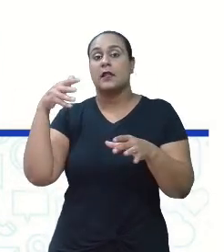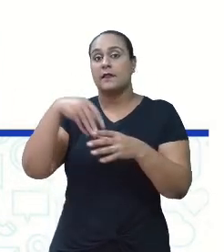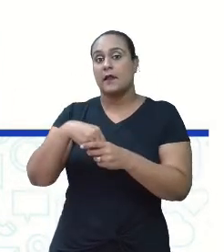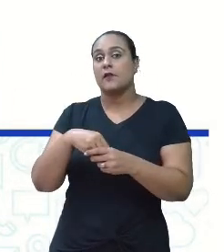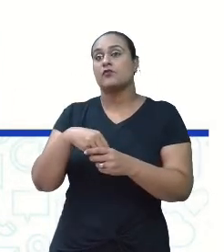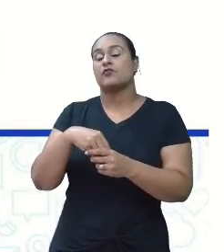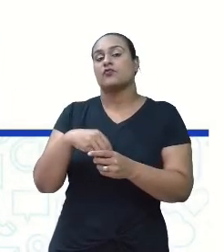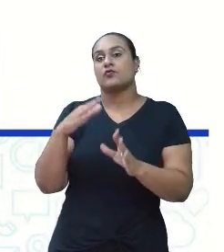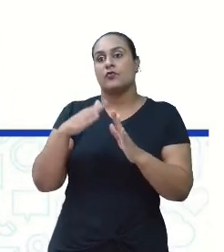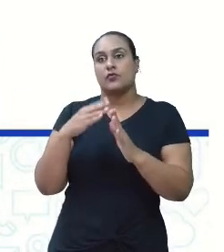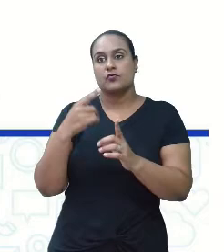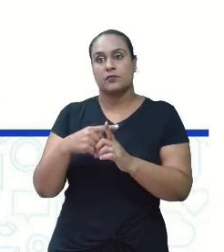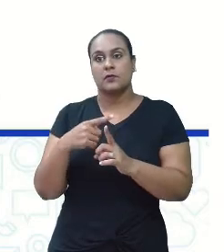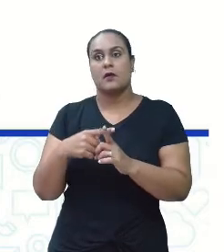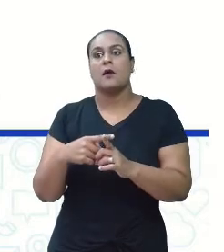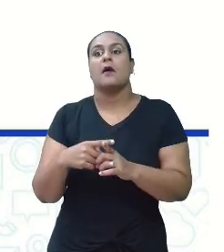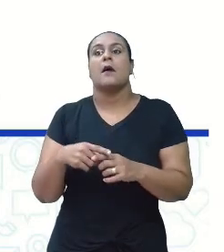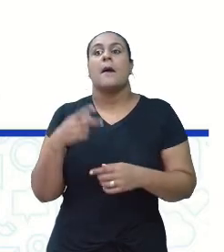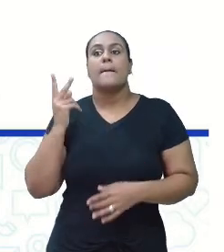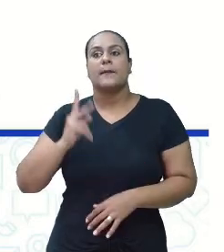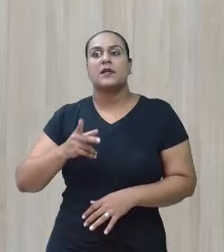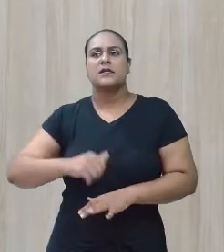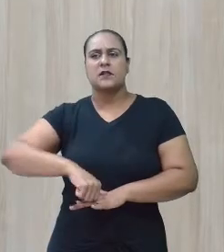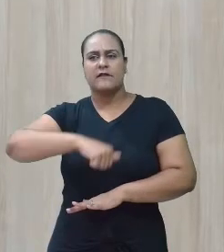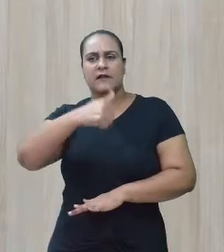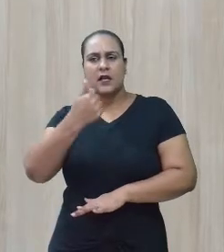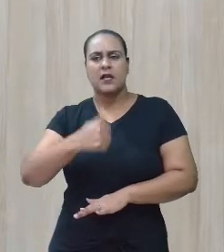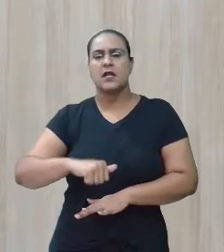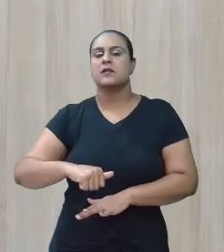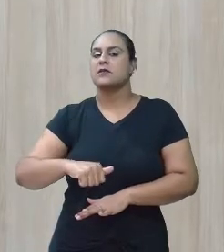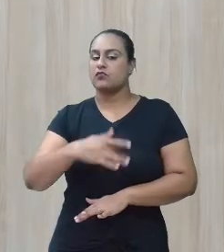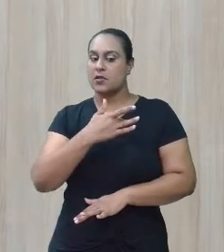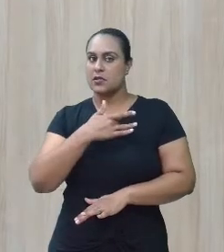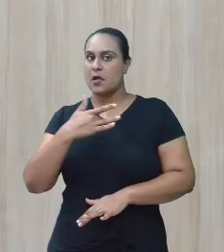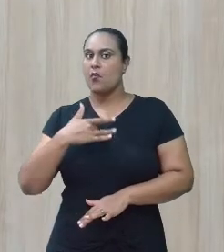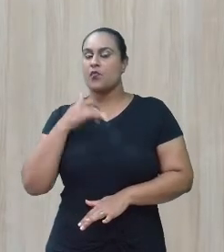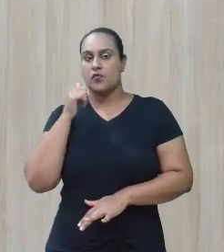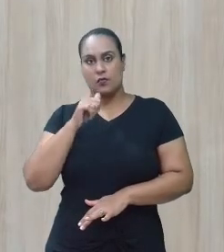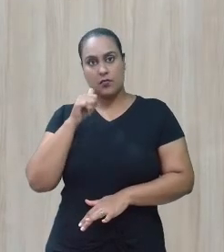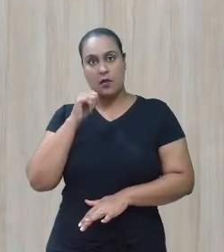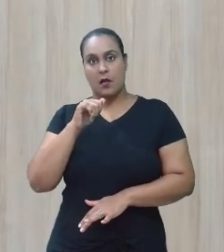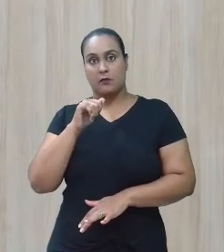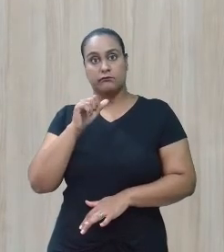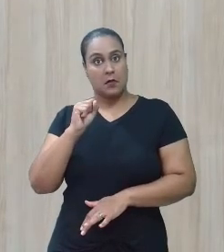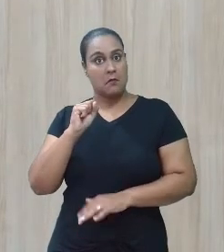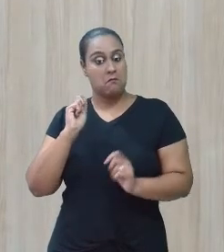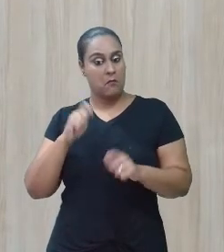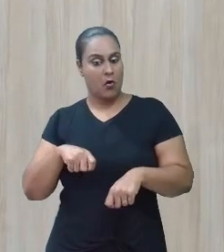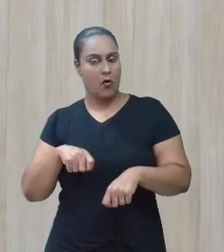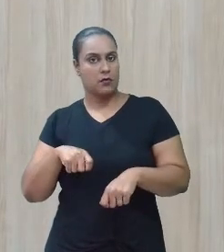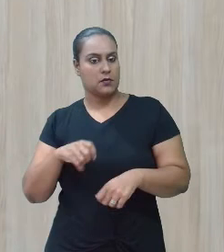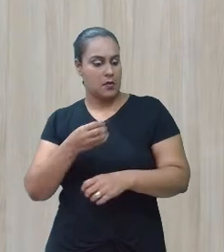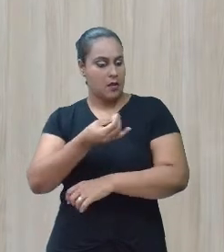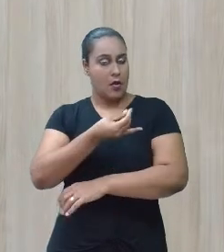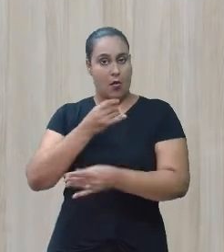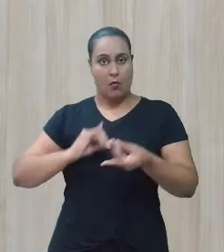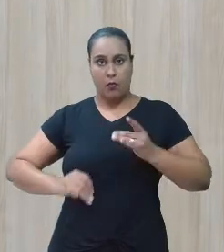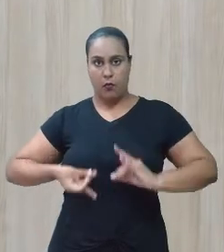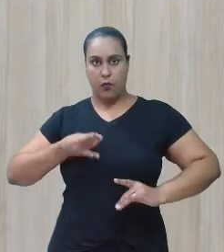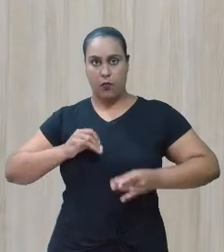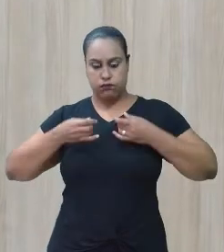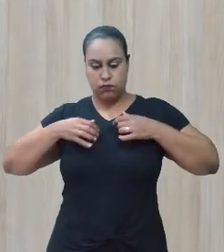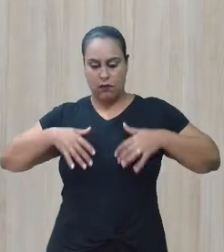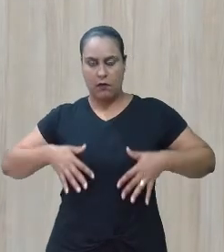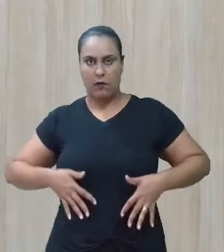se realmente ela pode estar recebendo essa quantidade de hormônio, não é? Porque também o hormônio, além de